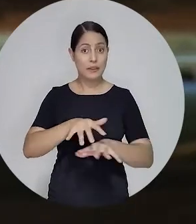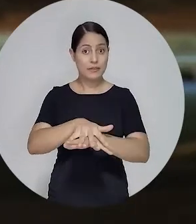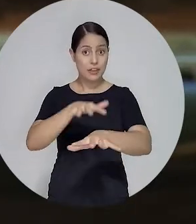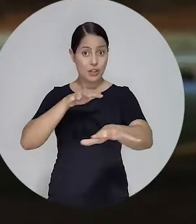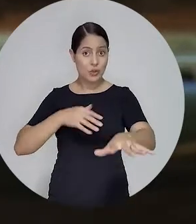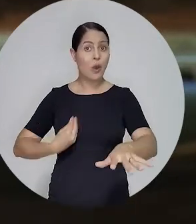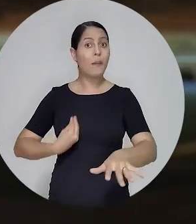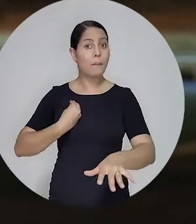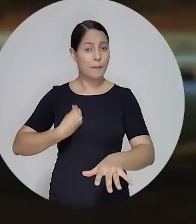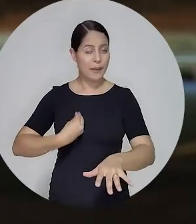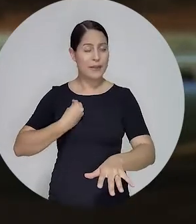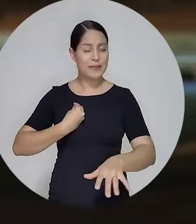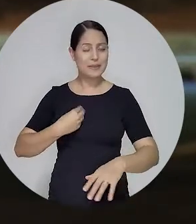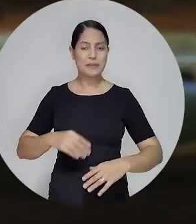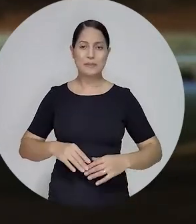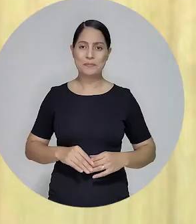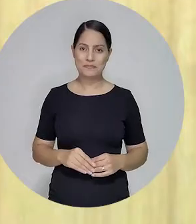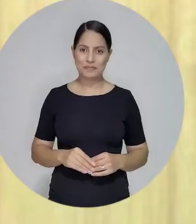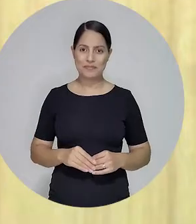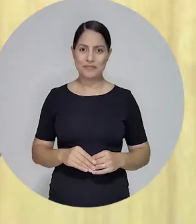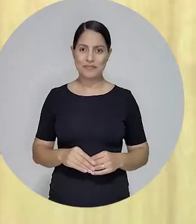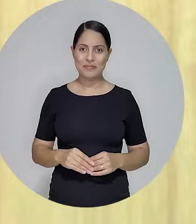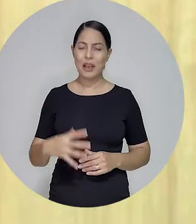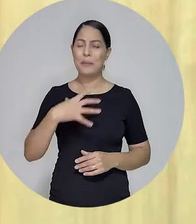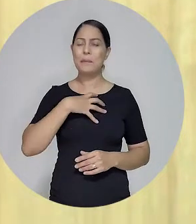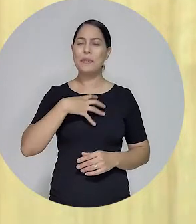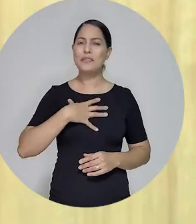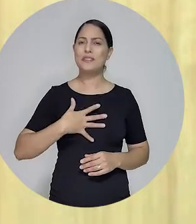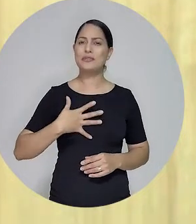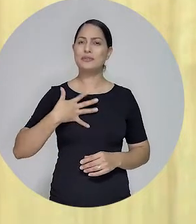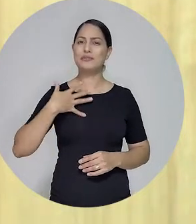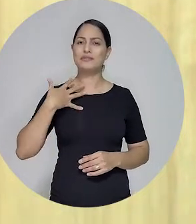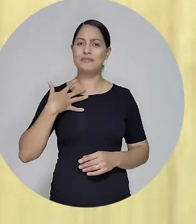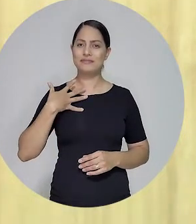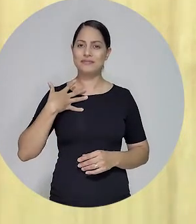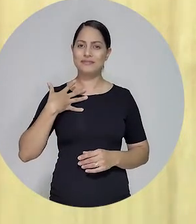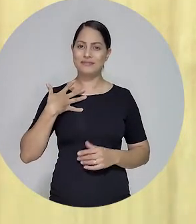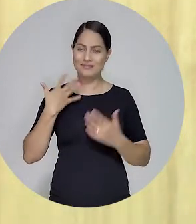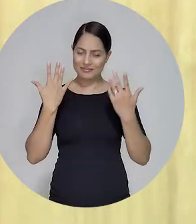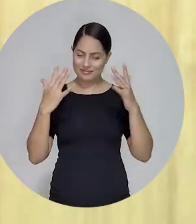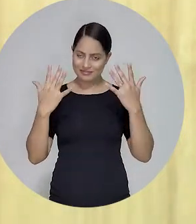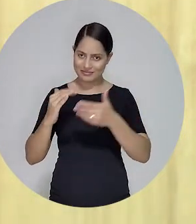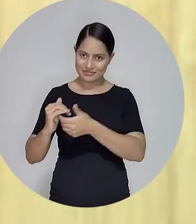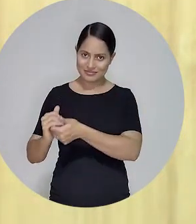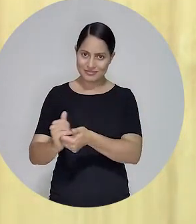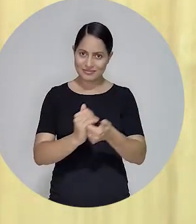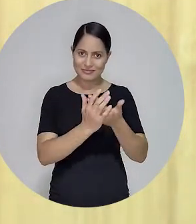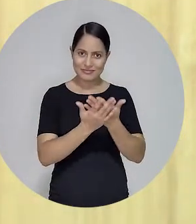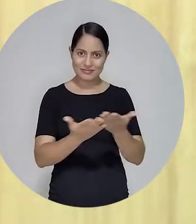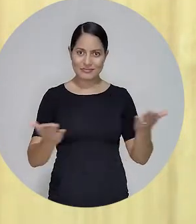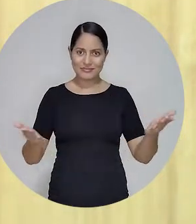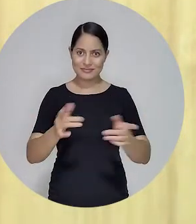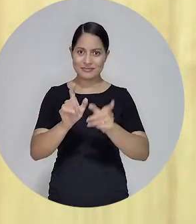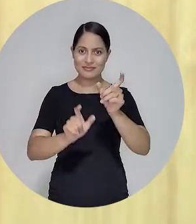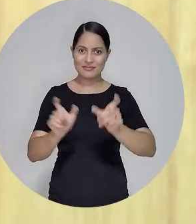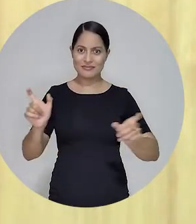da solenidade de forma virtual. Sinto-me honrada pela designação para saudar os